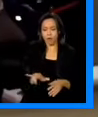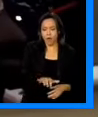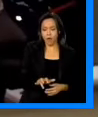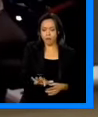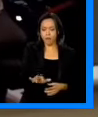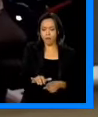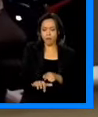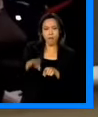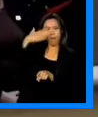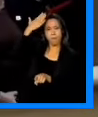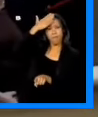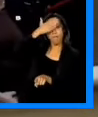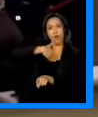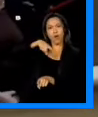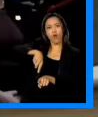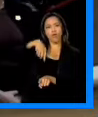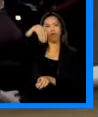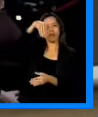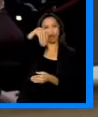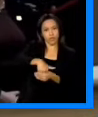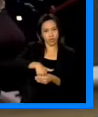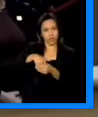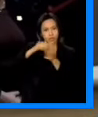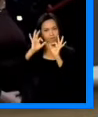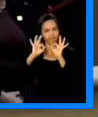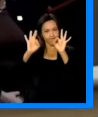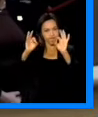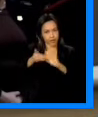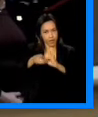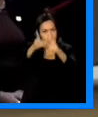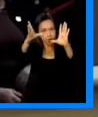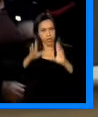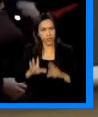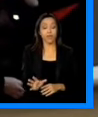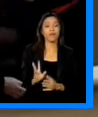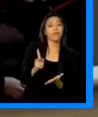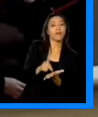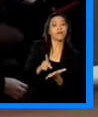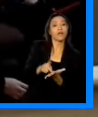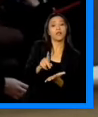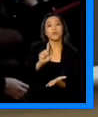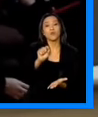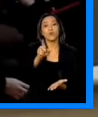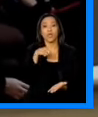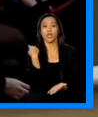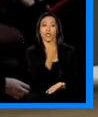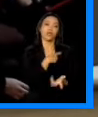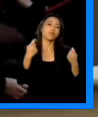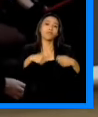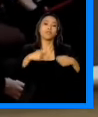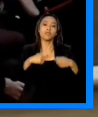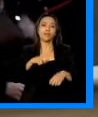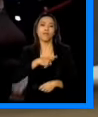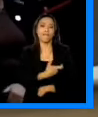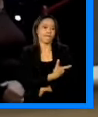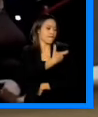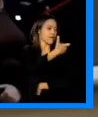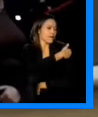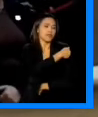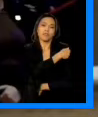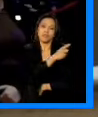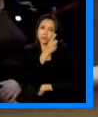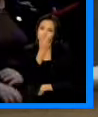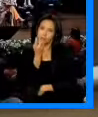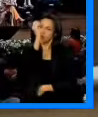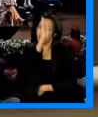expressão de democracia e de orgulho nacional. A verdade de que nós temos a necessidade de ter vacina no nosso país, porque